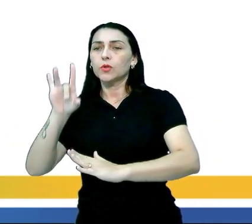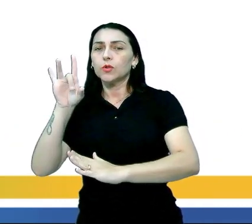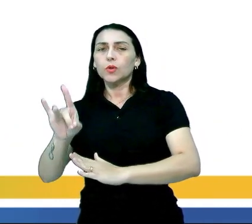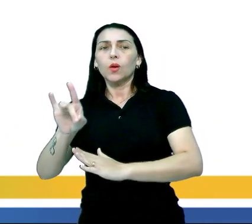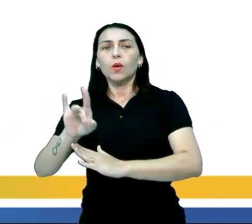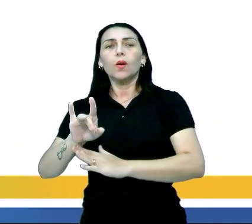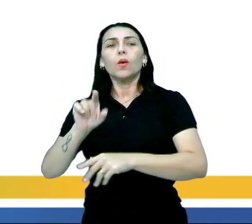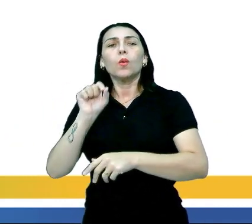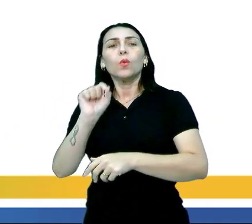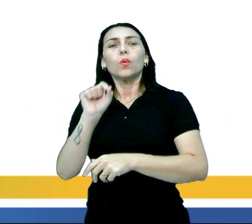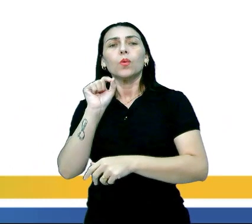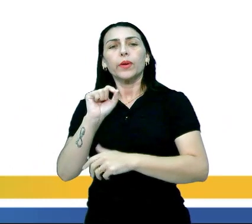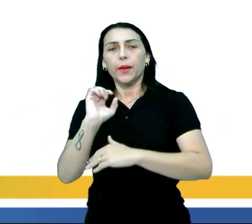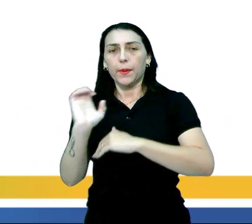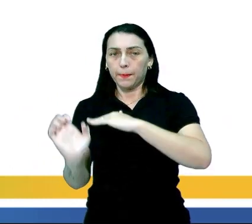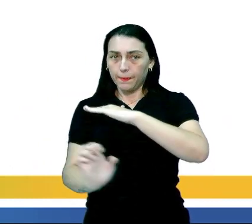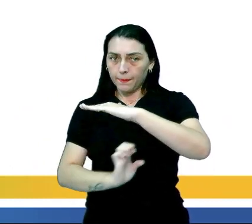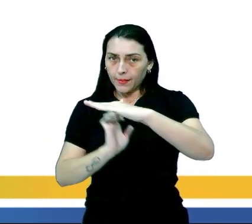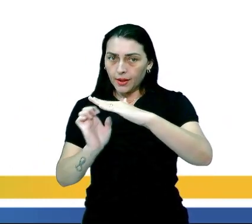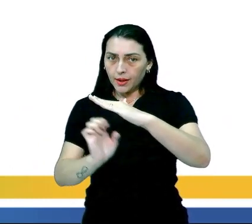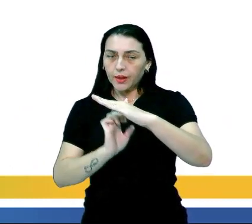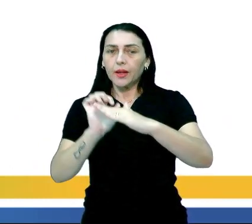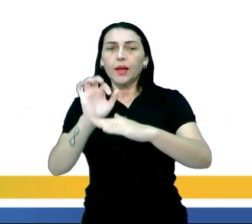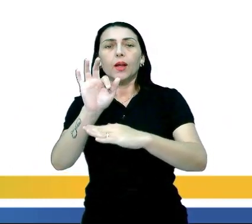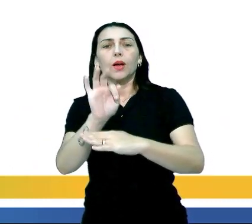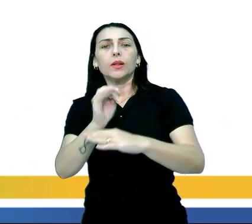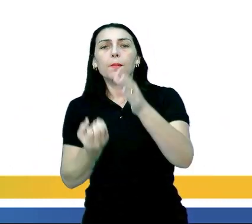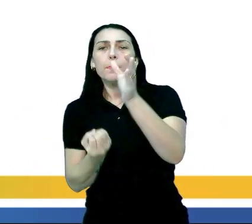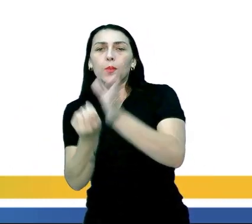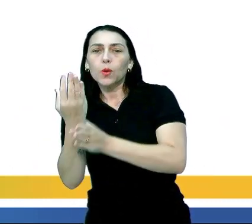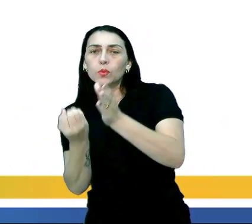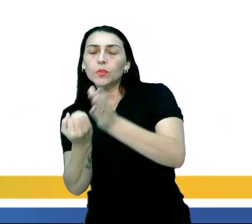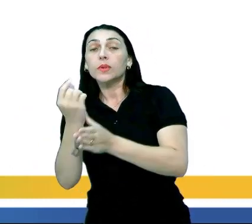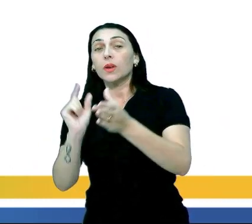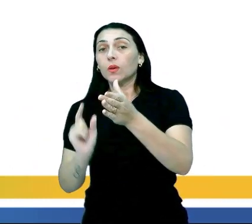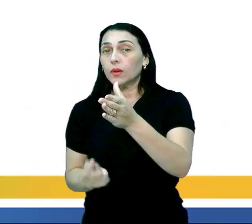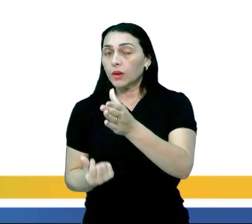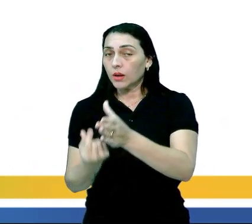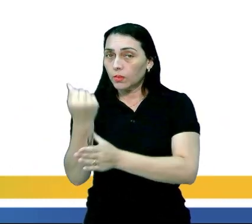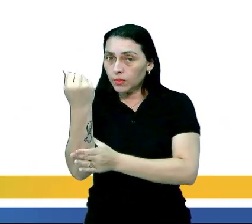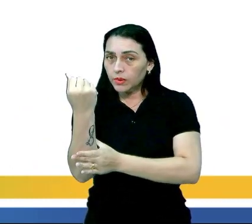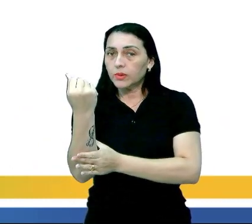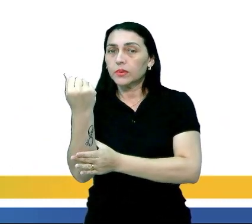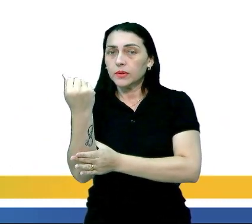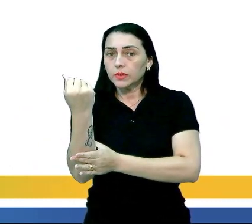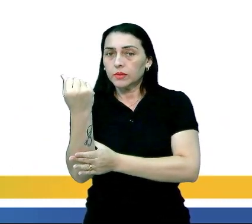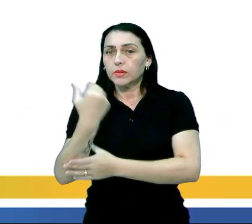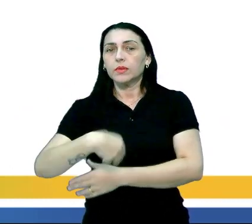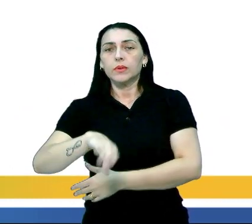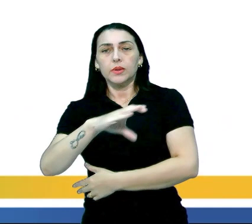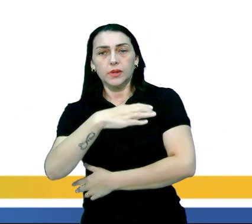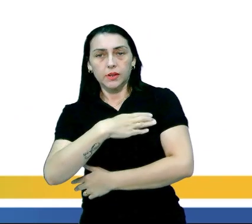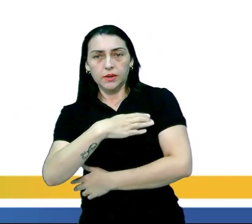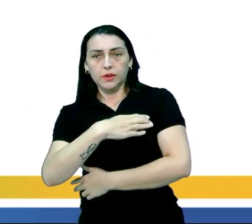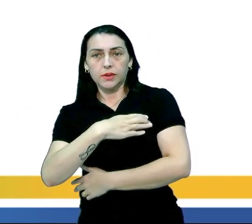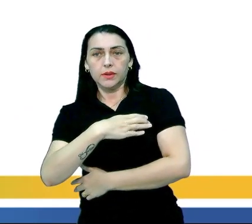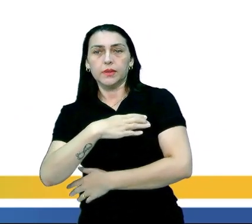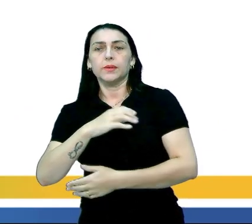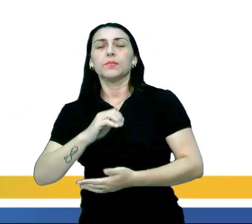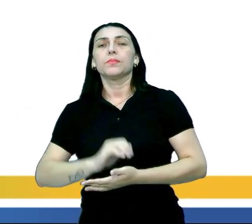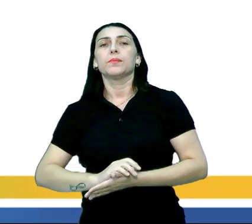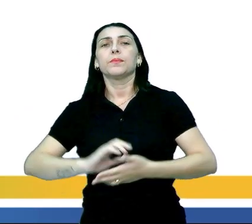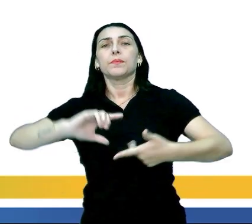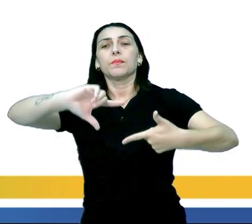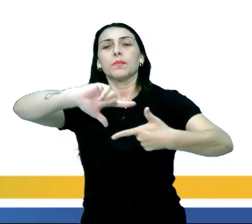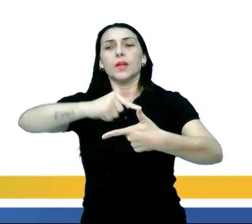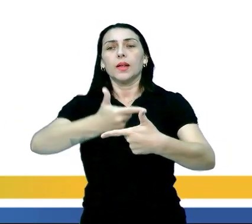todos os seus moradores e não somente aqueles que estão no mercado formal da produção capitalista